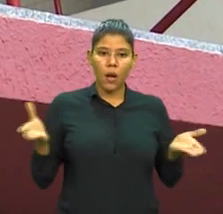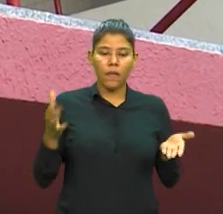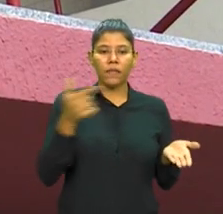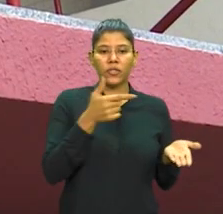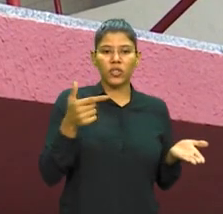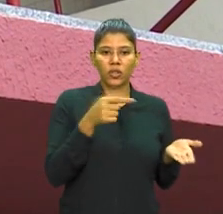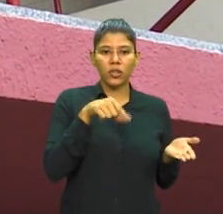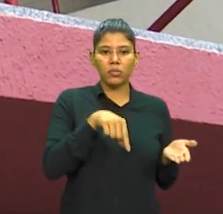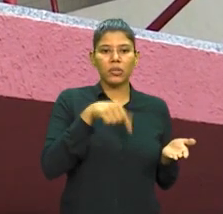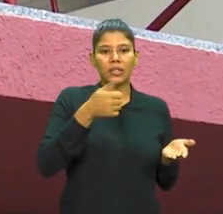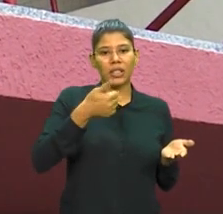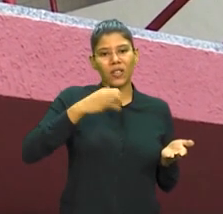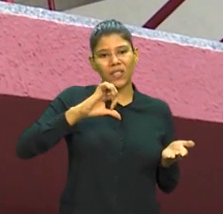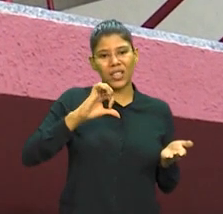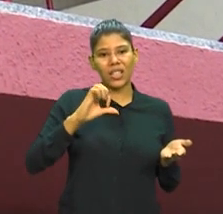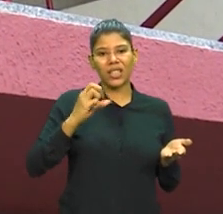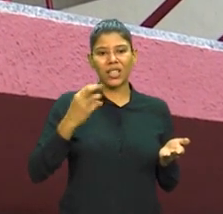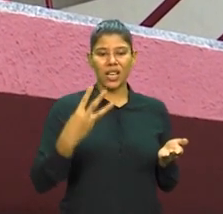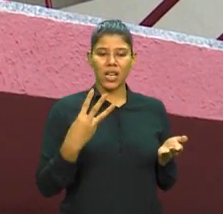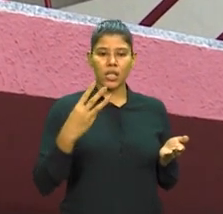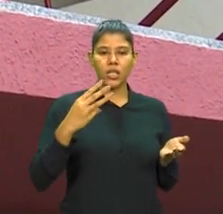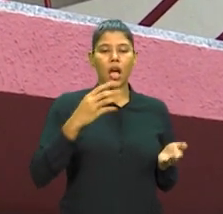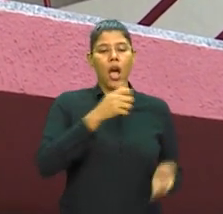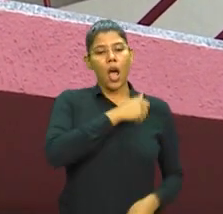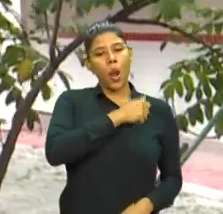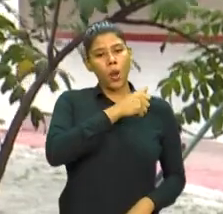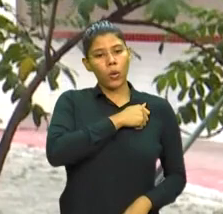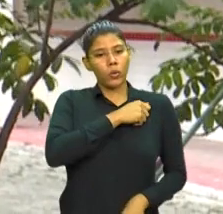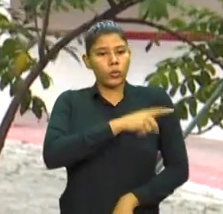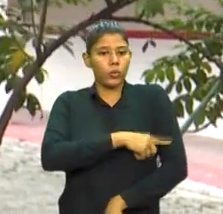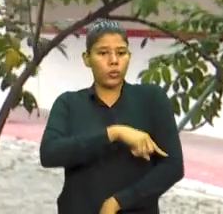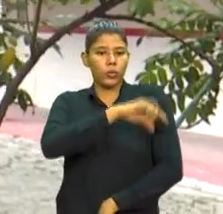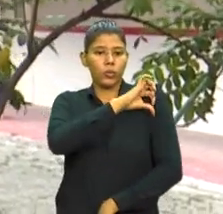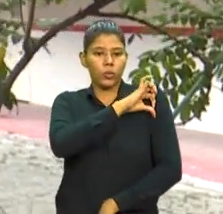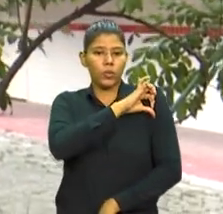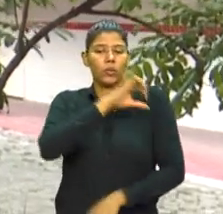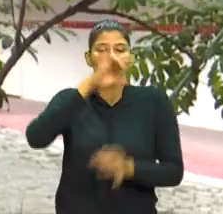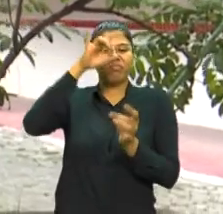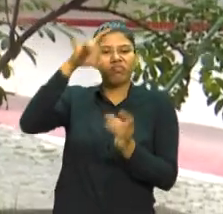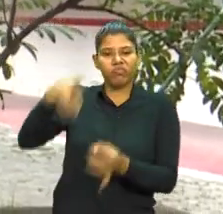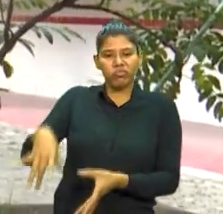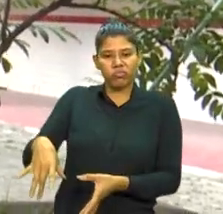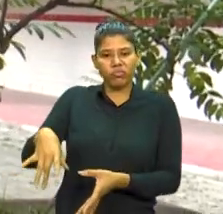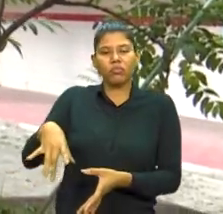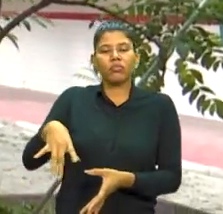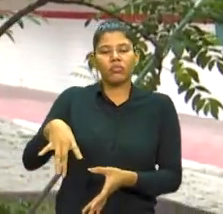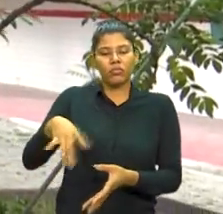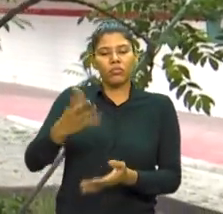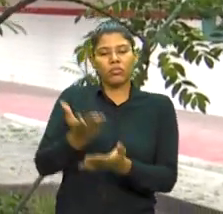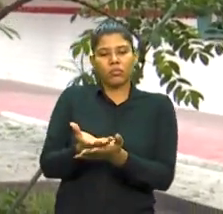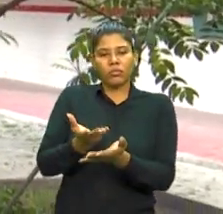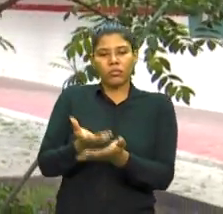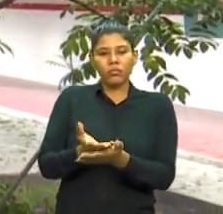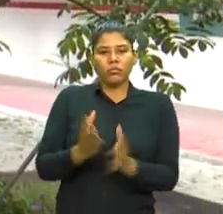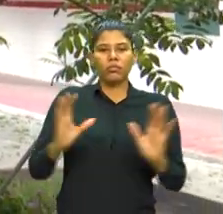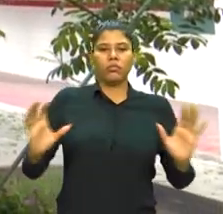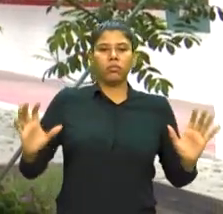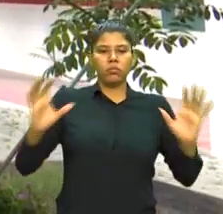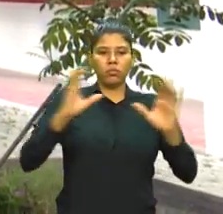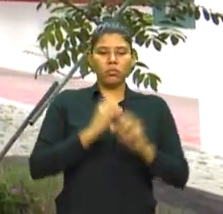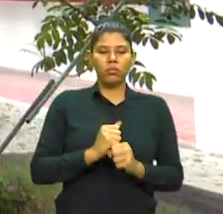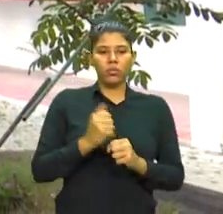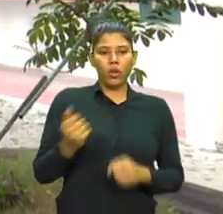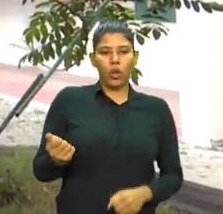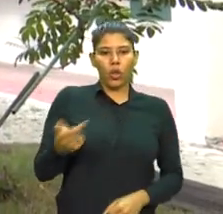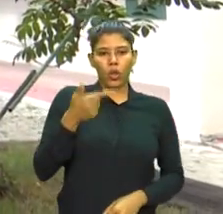22.13 alunos do ensino fundamental da rede pública abandonaram os estudos desse Total 12.000 estão